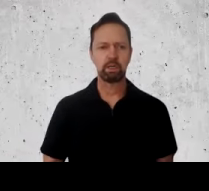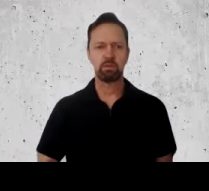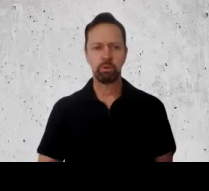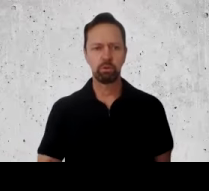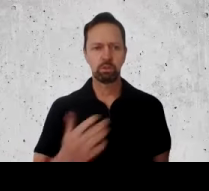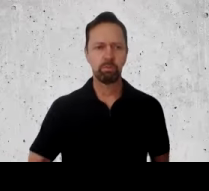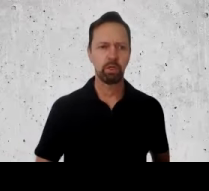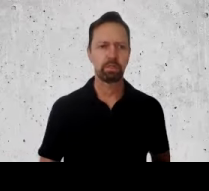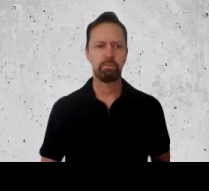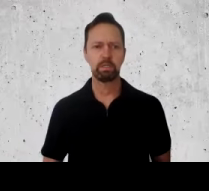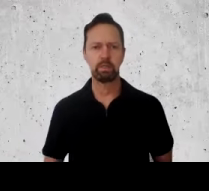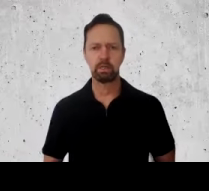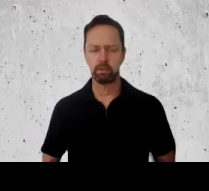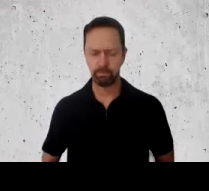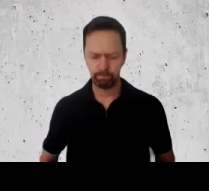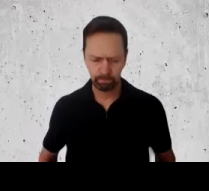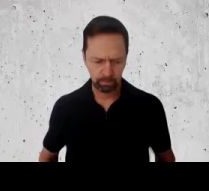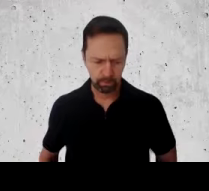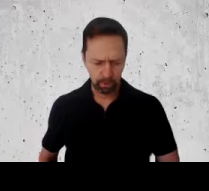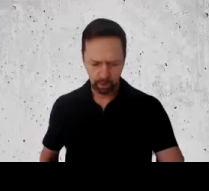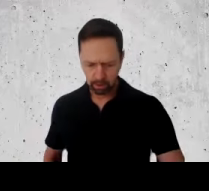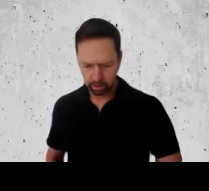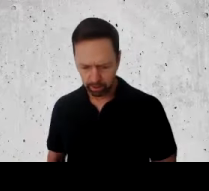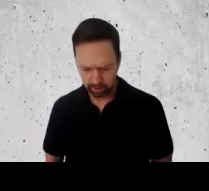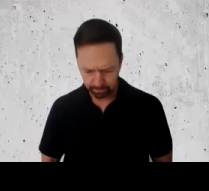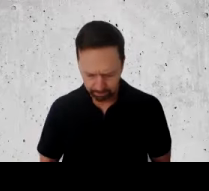os 45 minutos, depois a apresentação.